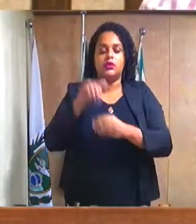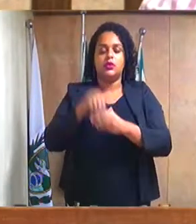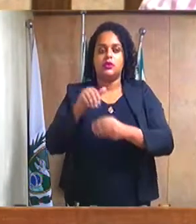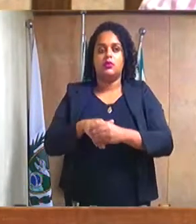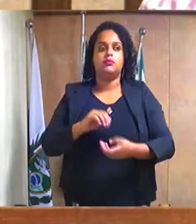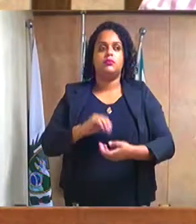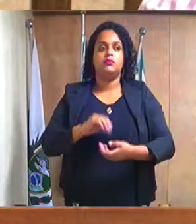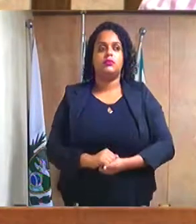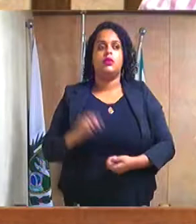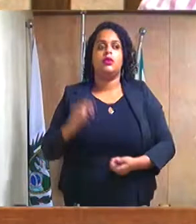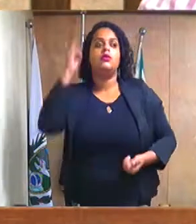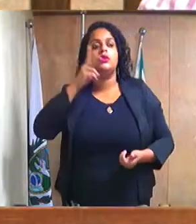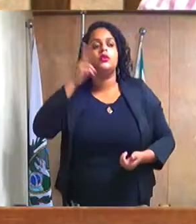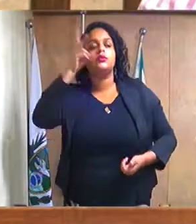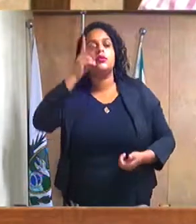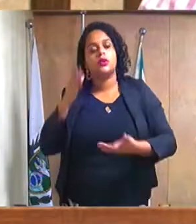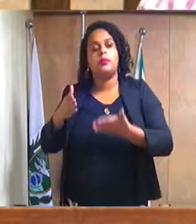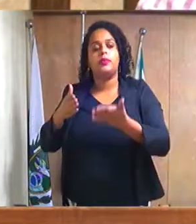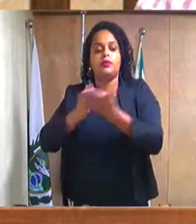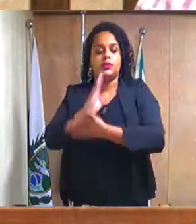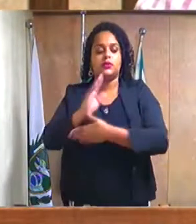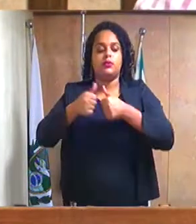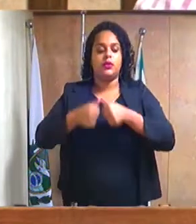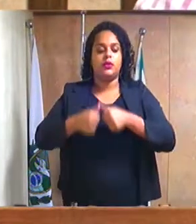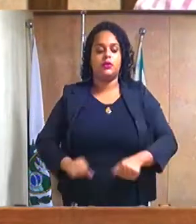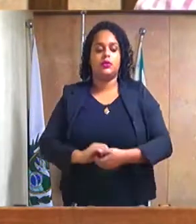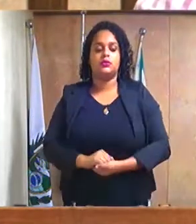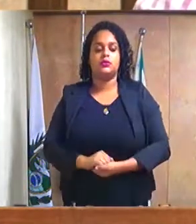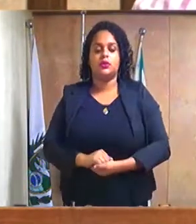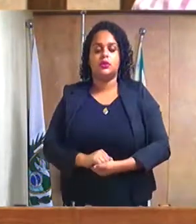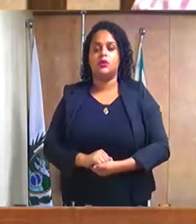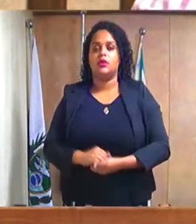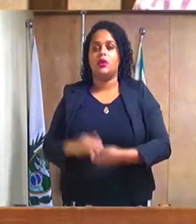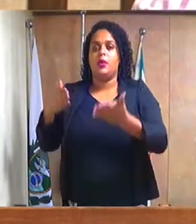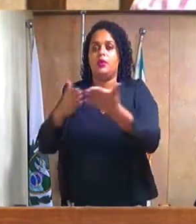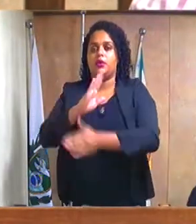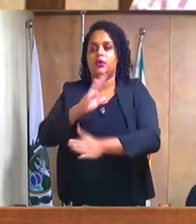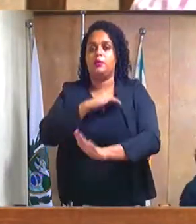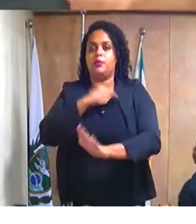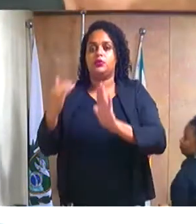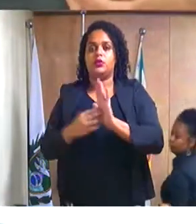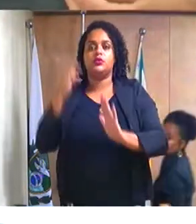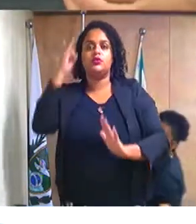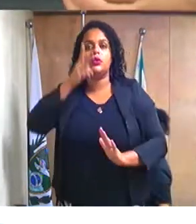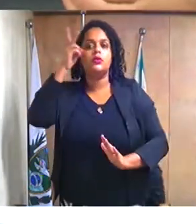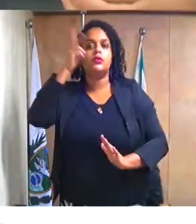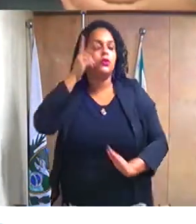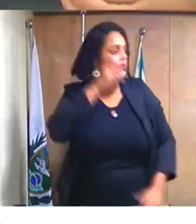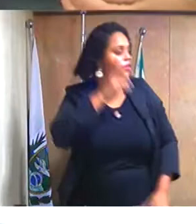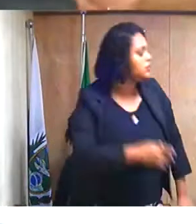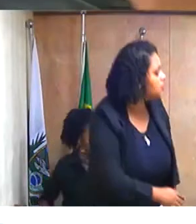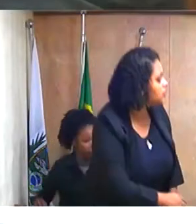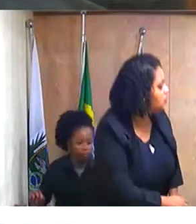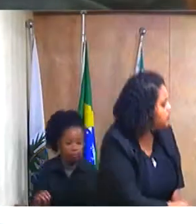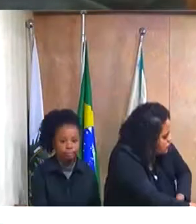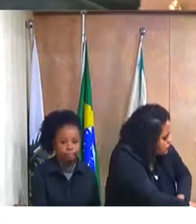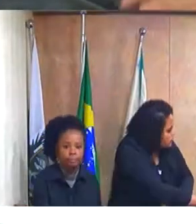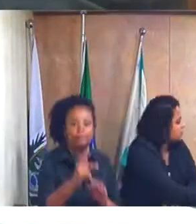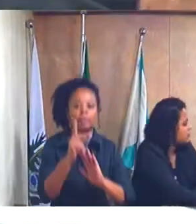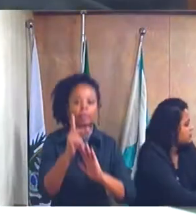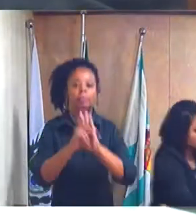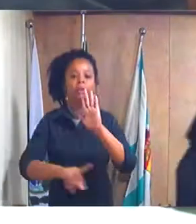votação. Vereadores que aprovam, permaneçam como estão. Aprovado por unanimidade. Projeto de Lei